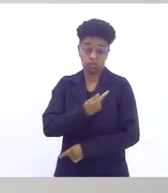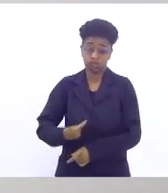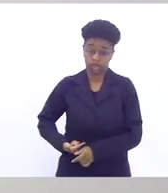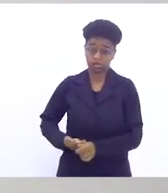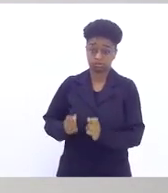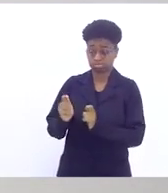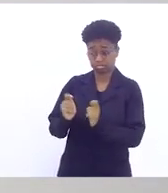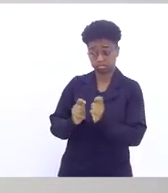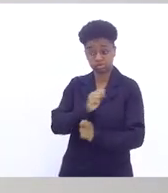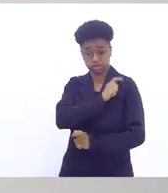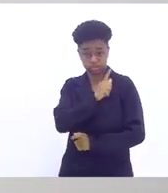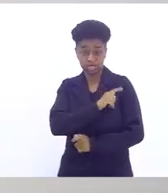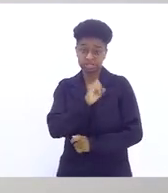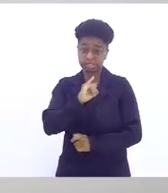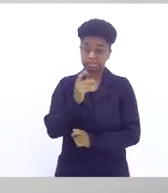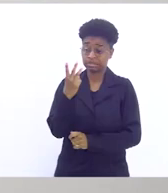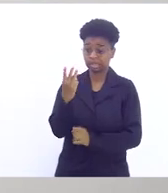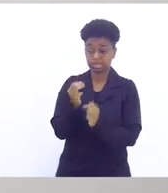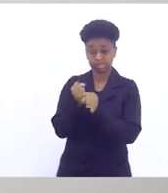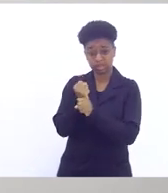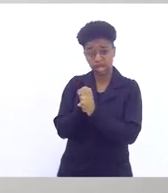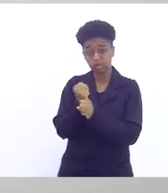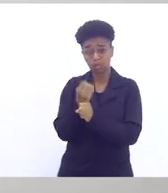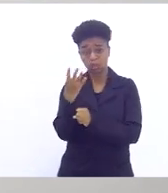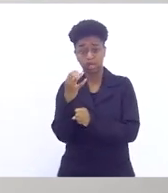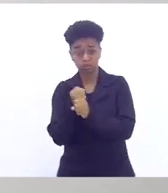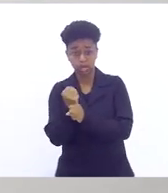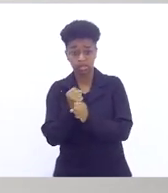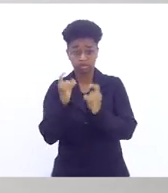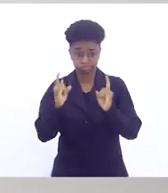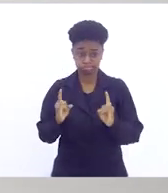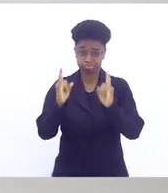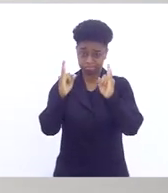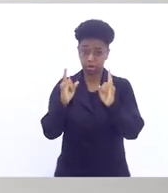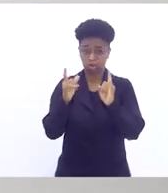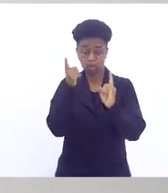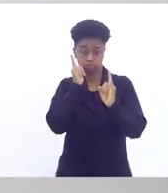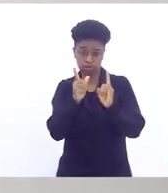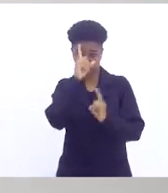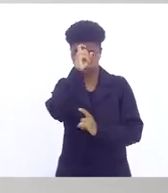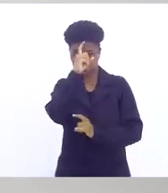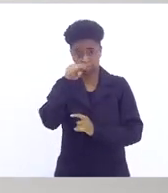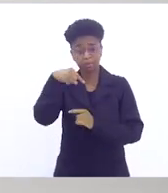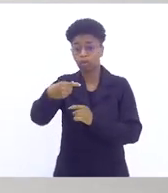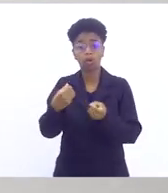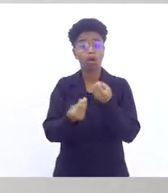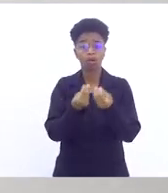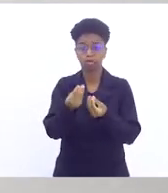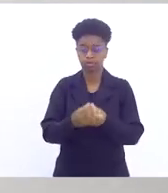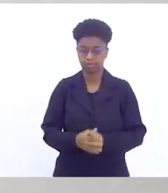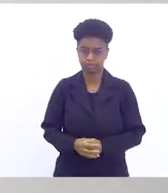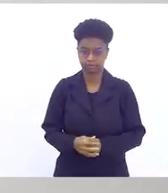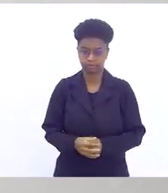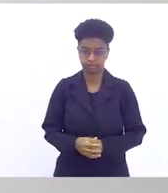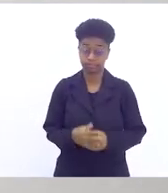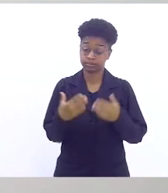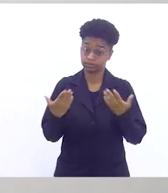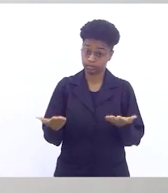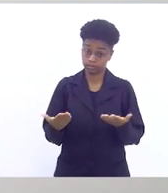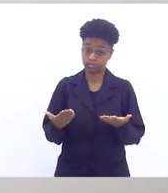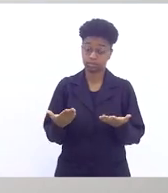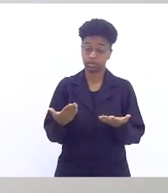né se eu tô tantos quatro anos aí é o hospital vai ficar em pé e aí como é que fica depois bom então eu eu